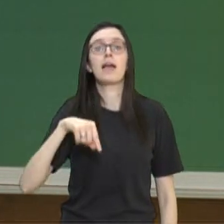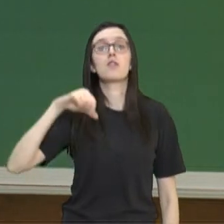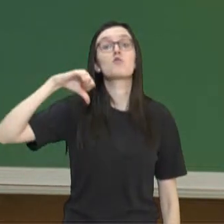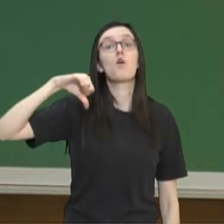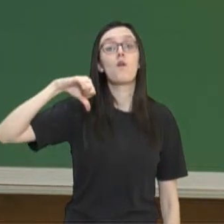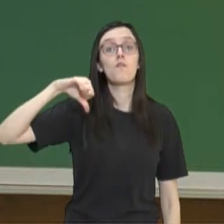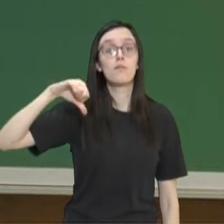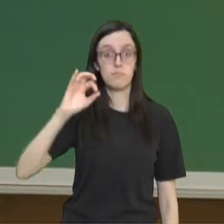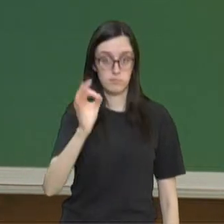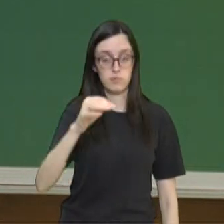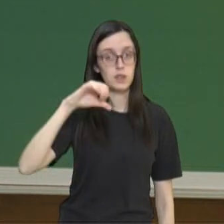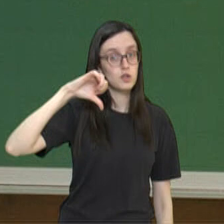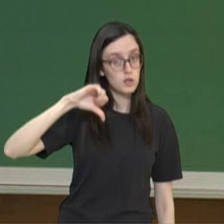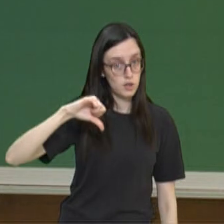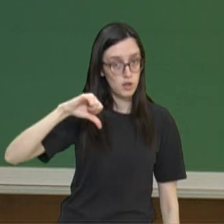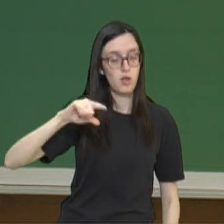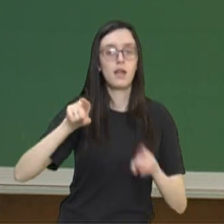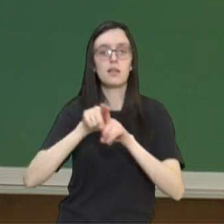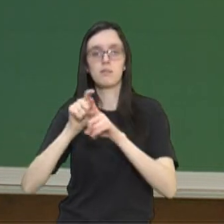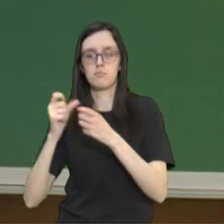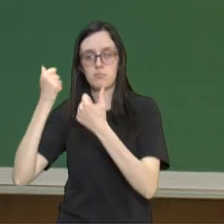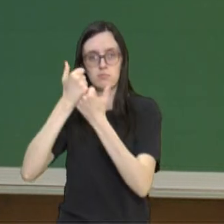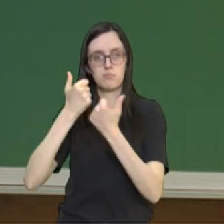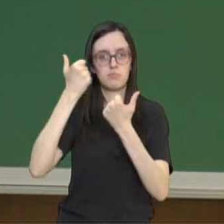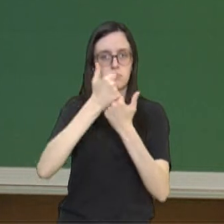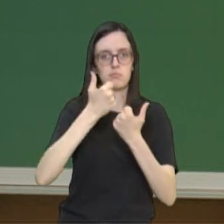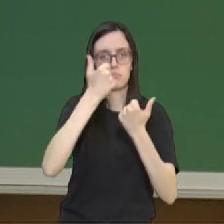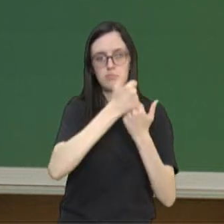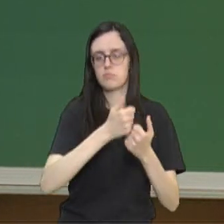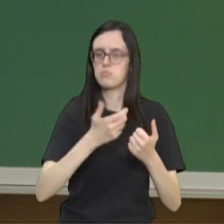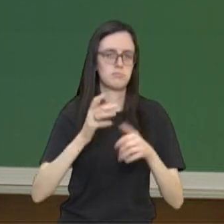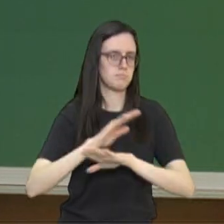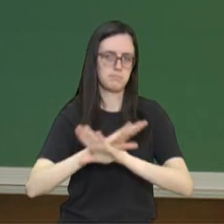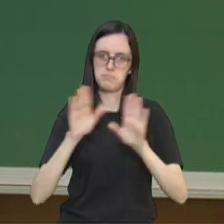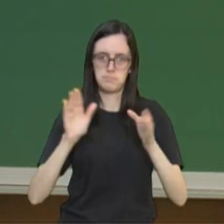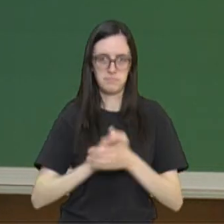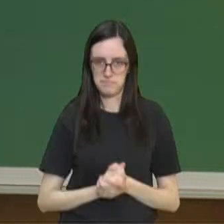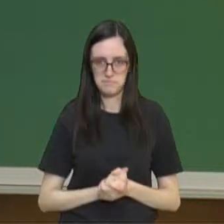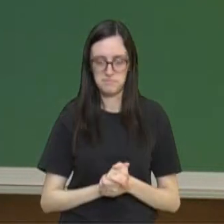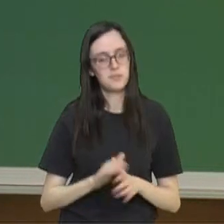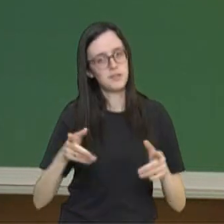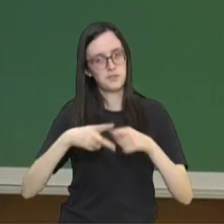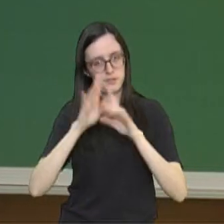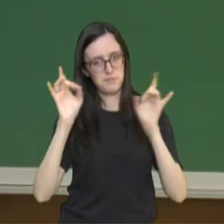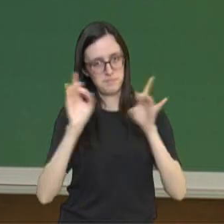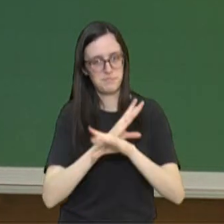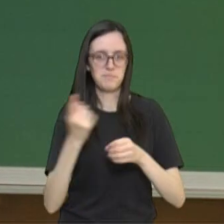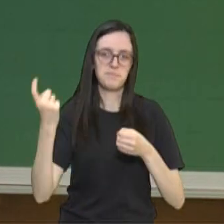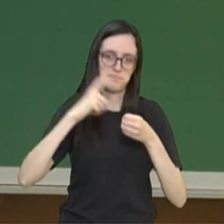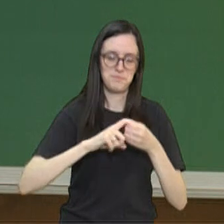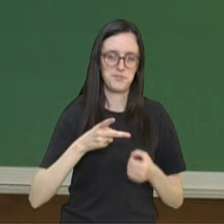falha técnica aqui, pessoal. Como as regras vão mudando, a gente precisa estar muito